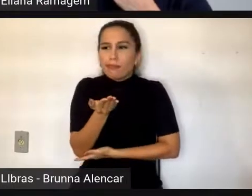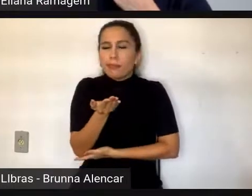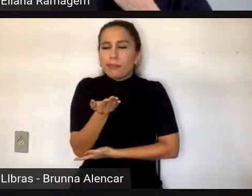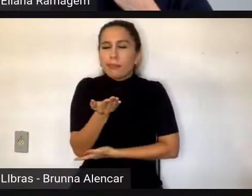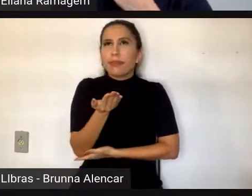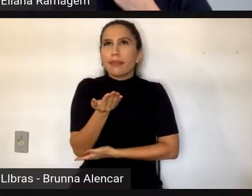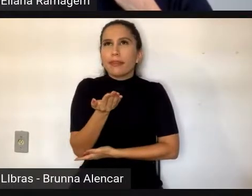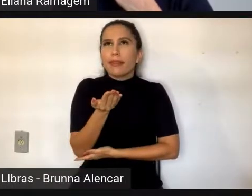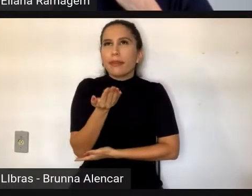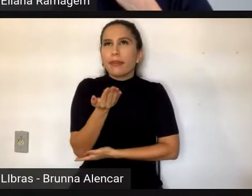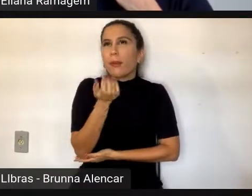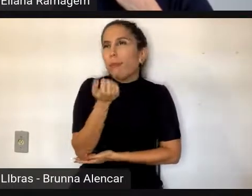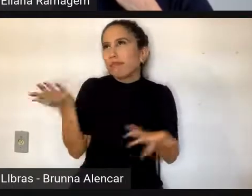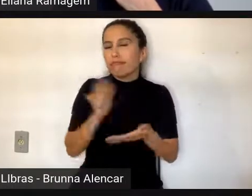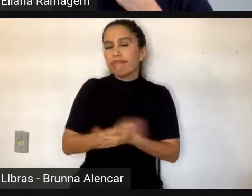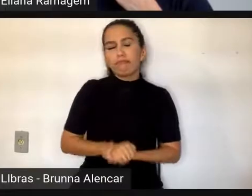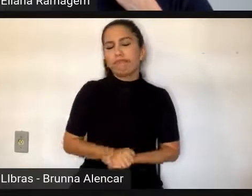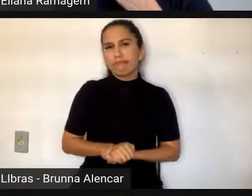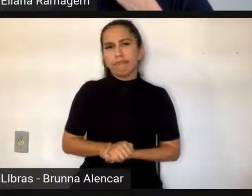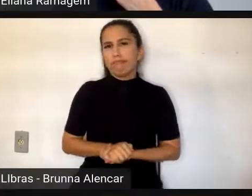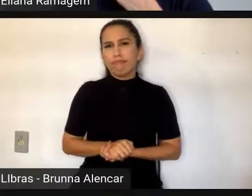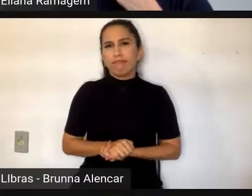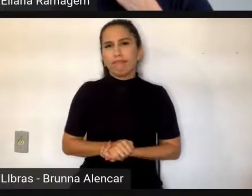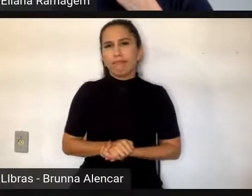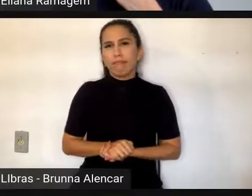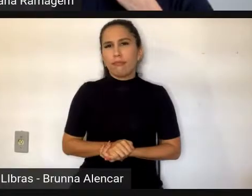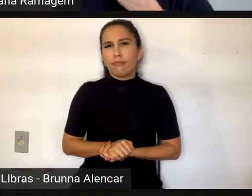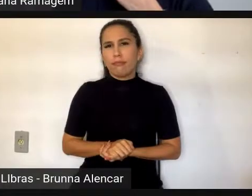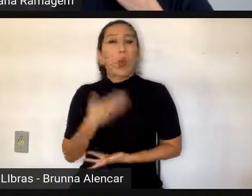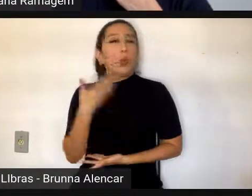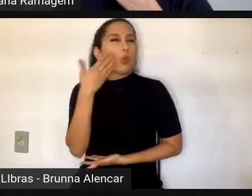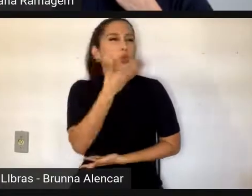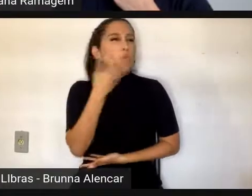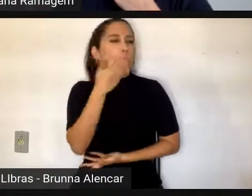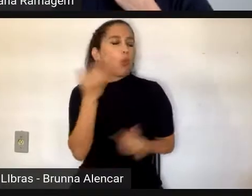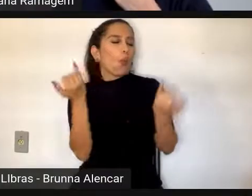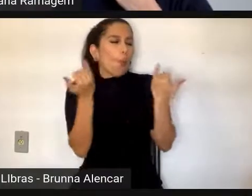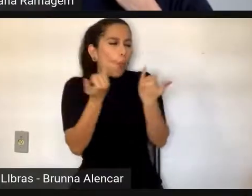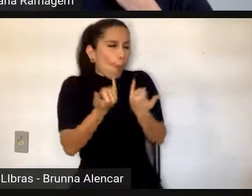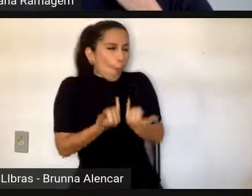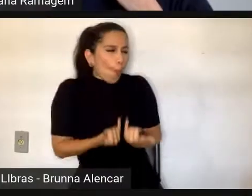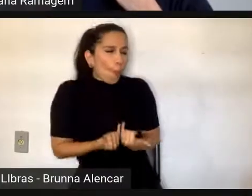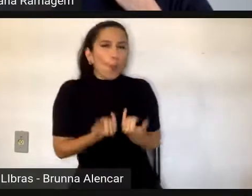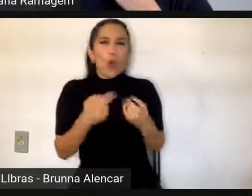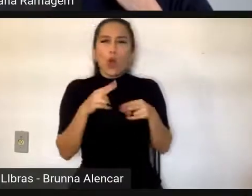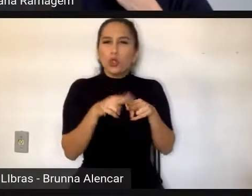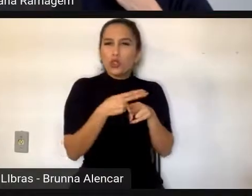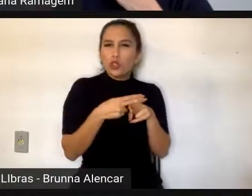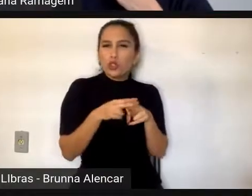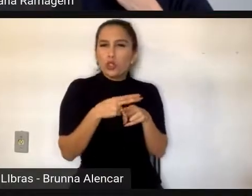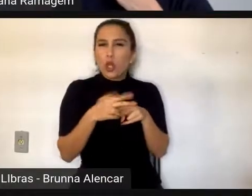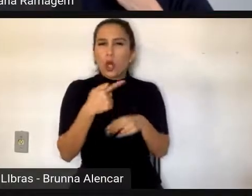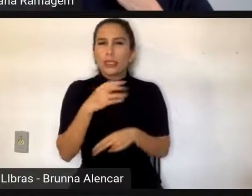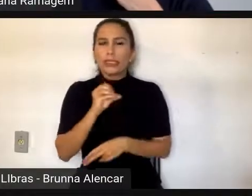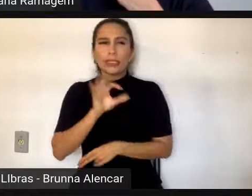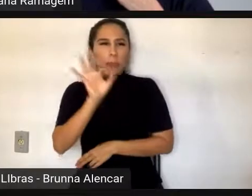sei lá, doce diet, um chocolate 70% de cacau, nada do